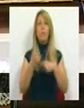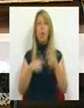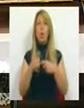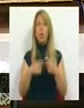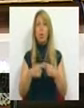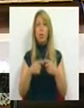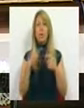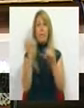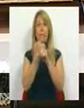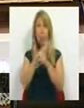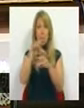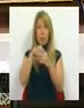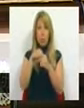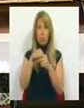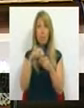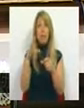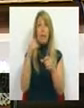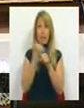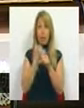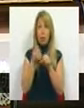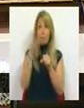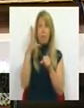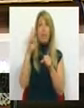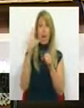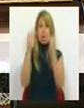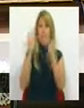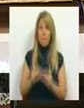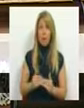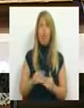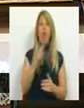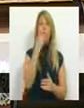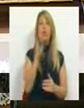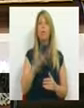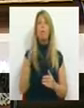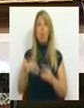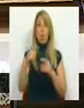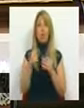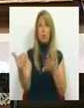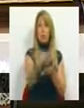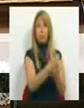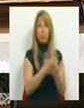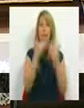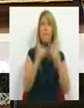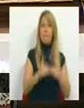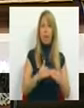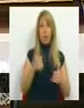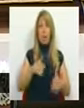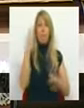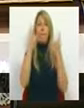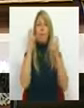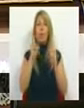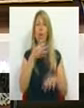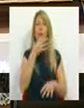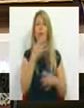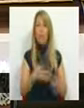de 10 trabalhadores e menos de 2 milhões de faturação, convém termos noção do que é que estamos a falar, 2 milhões de euros de faturação e menos